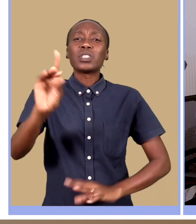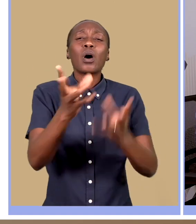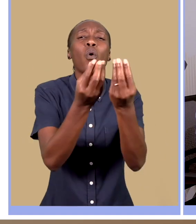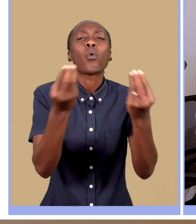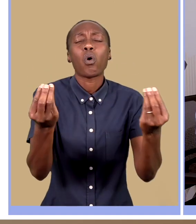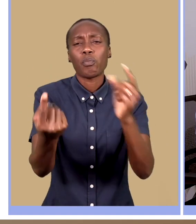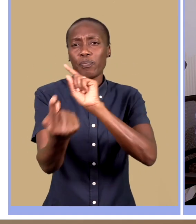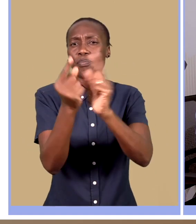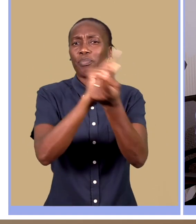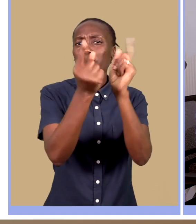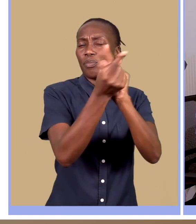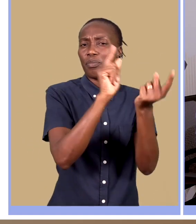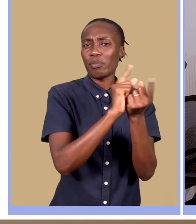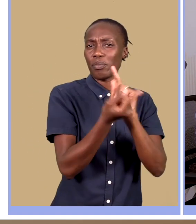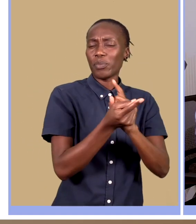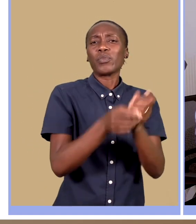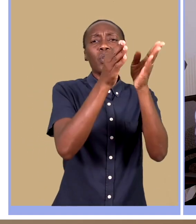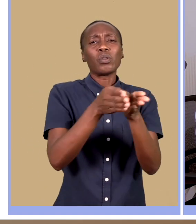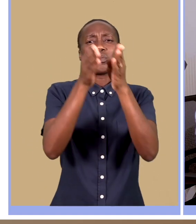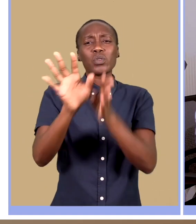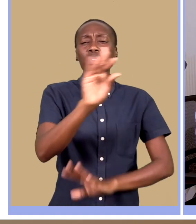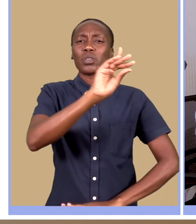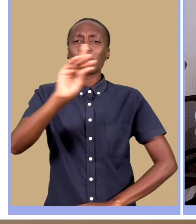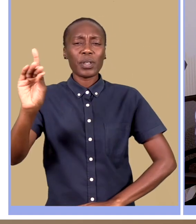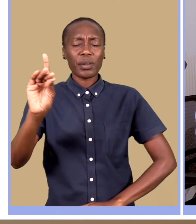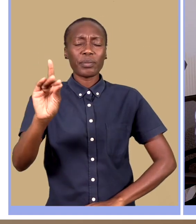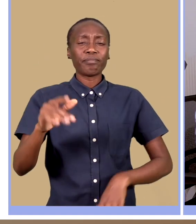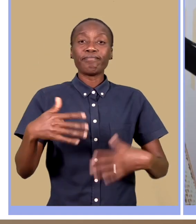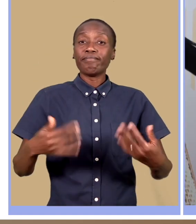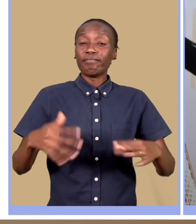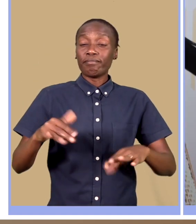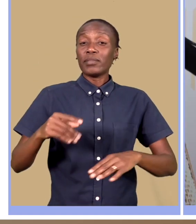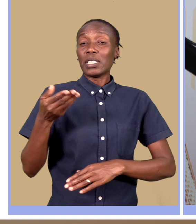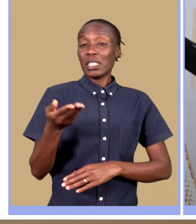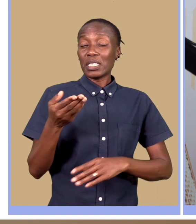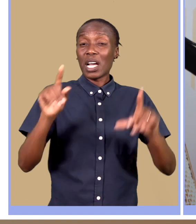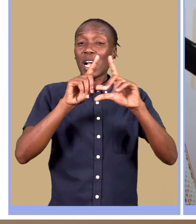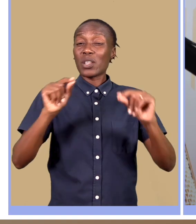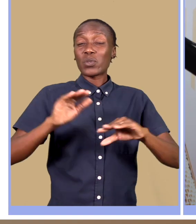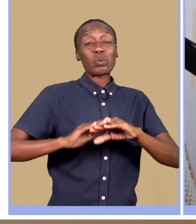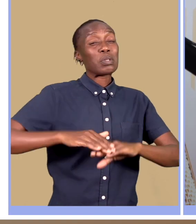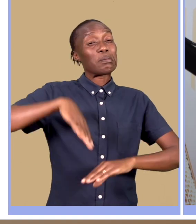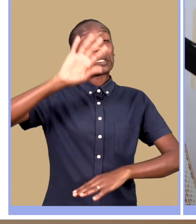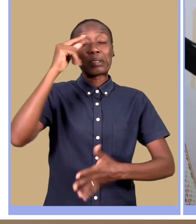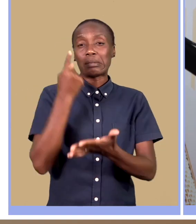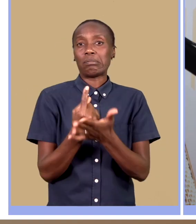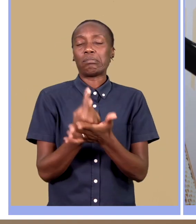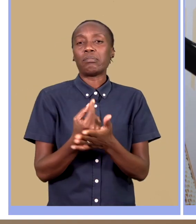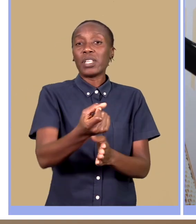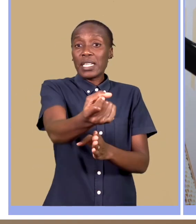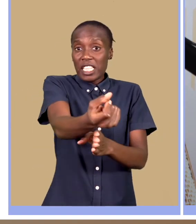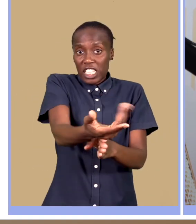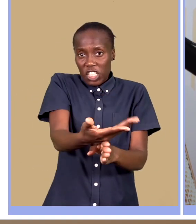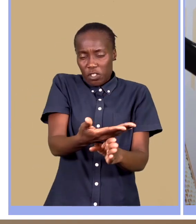com essas pessoas? É só, digamos, um processo muito sério de formação, mas também